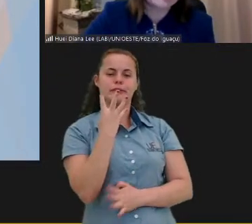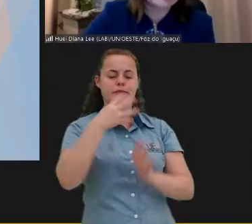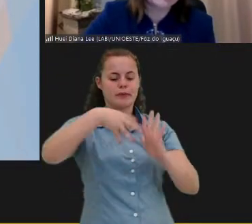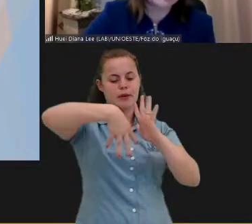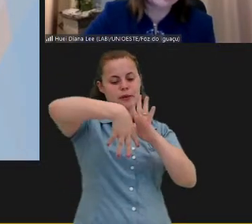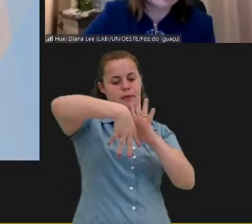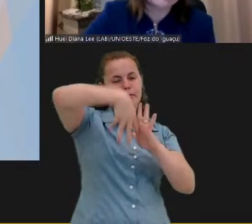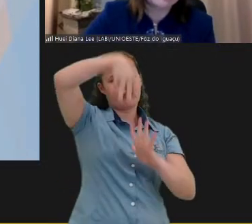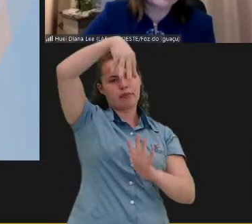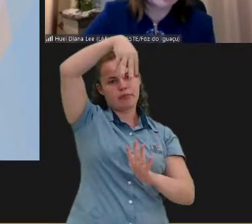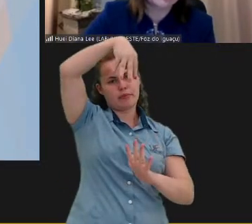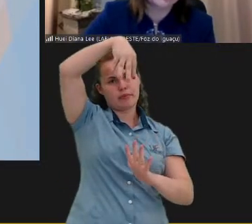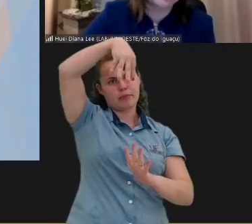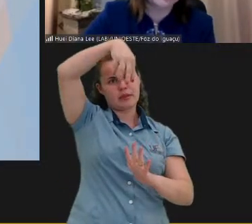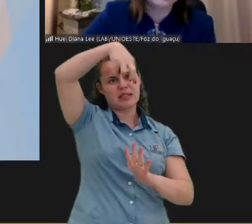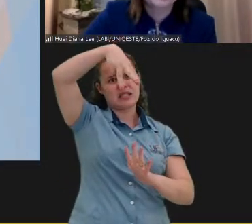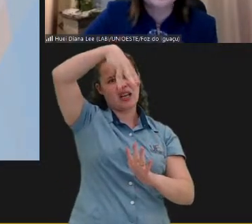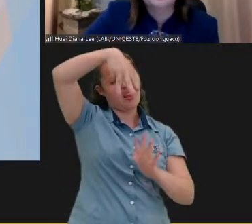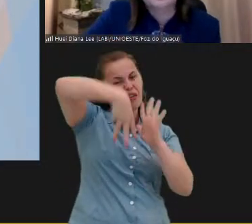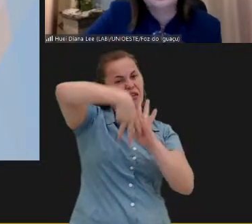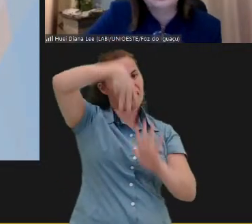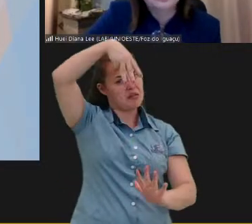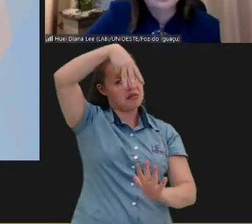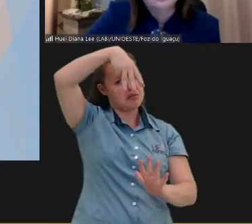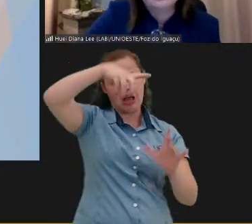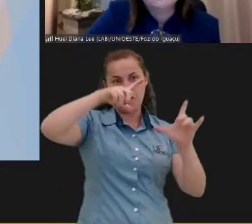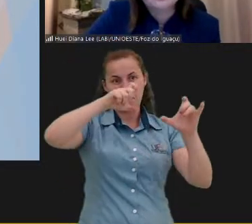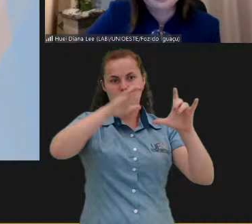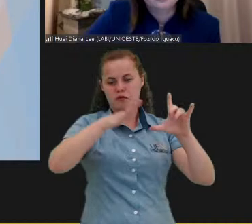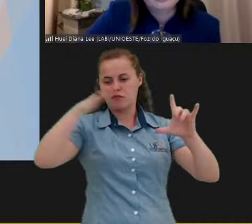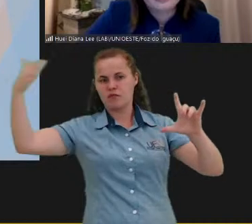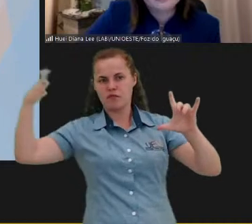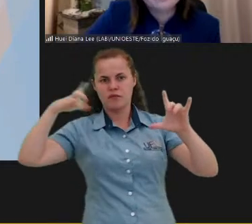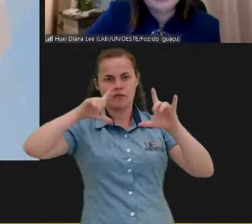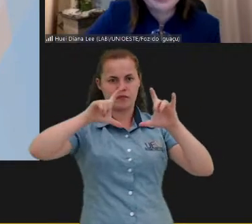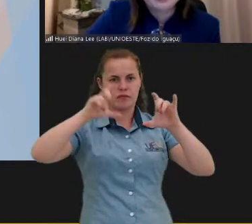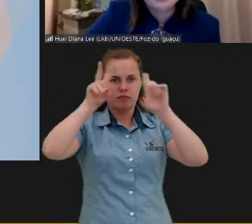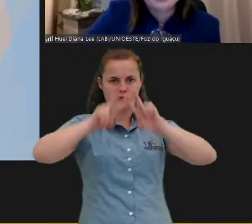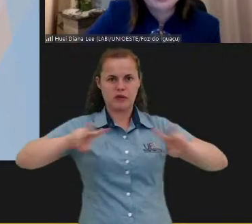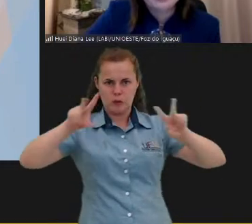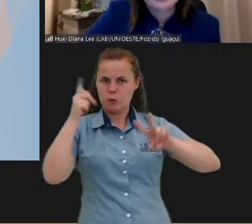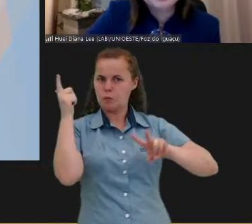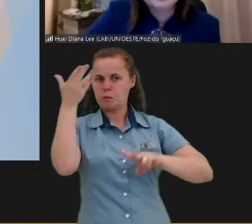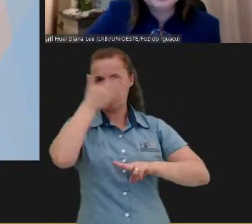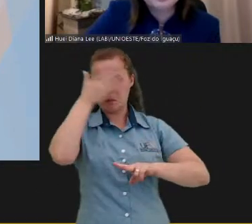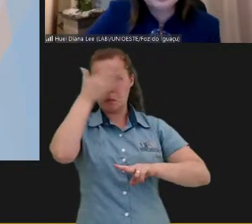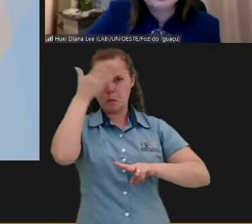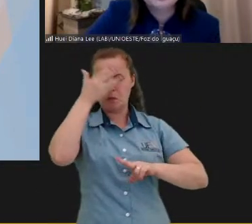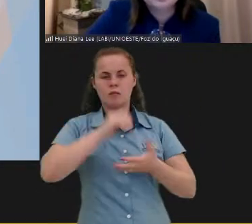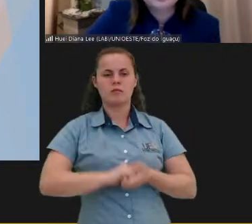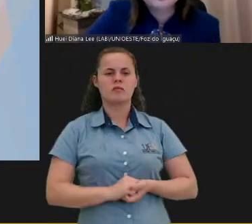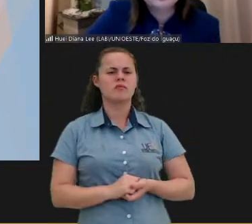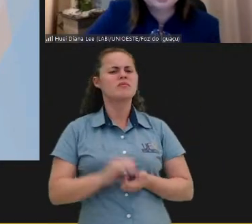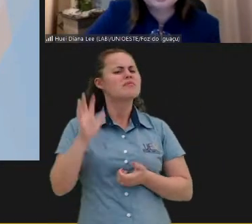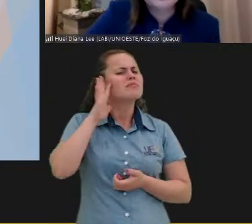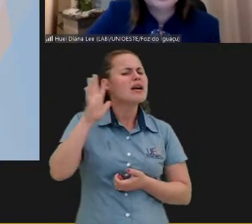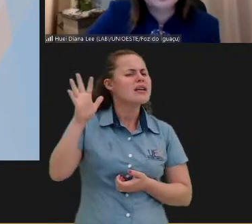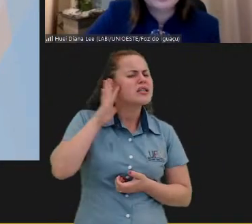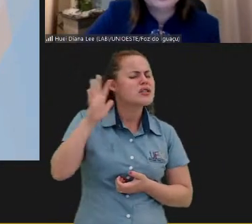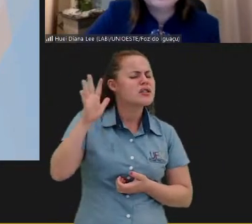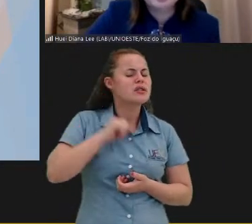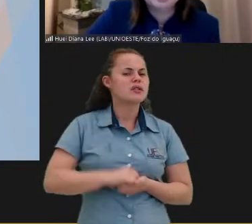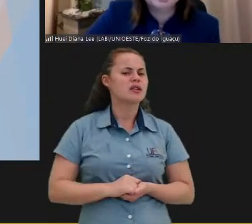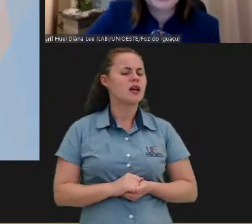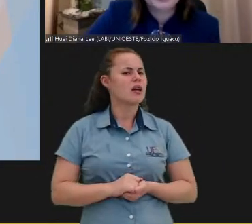estão aparecendo, 1 deve estar fora da visão aqui. Mas imaginem, muitas vezes a gente também